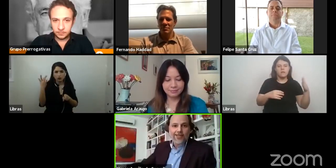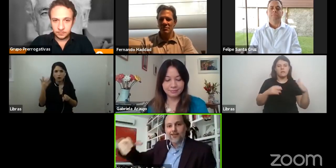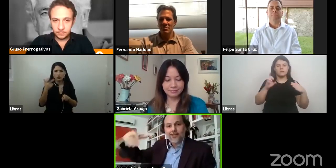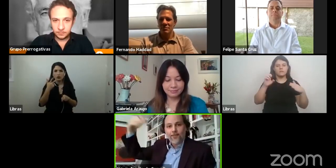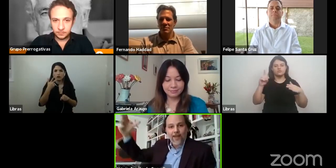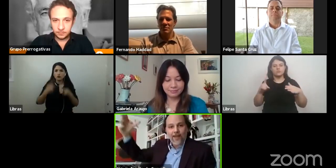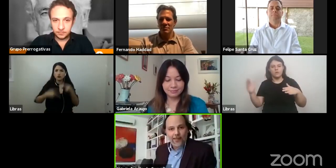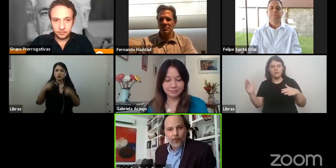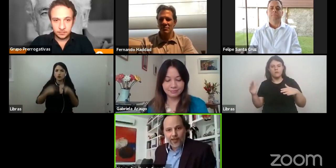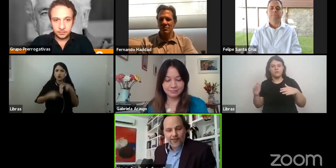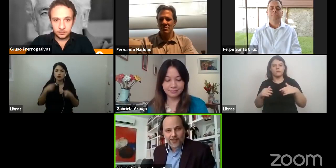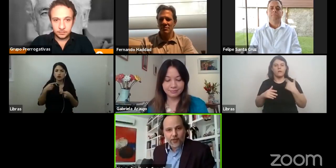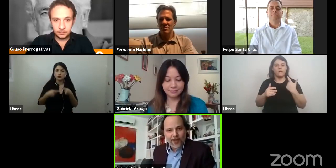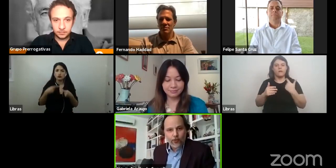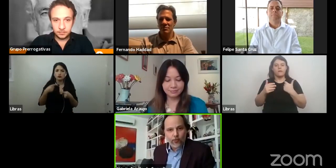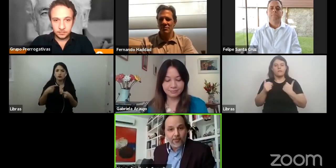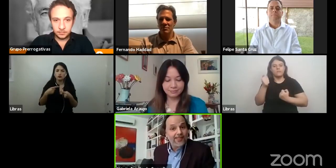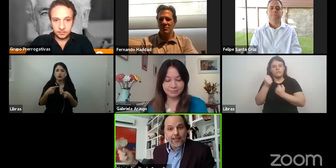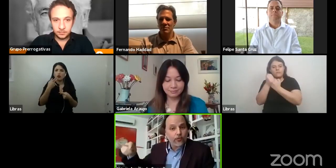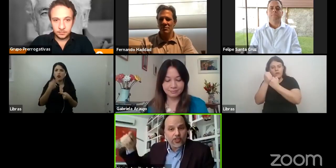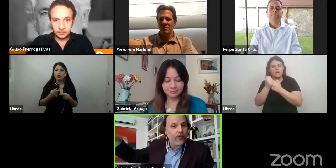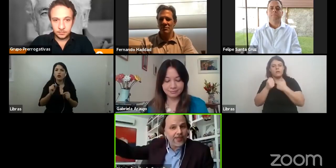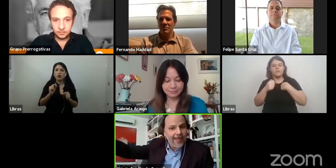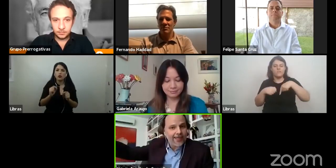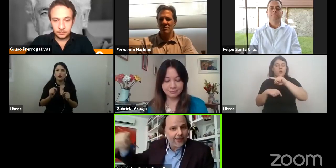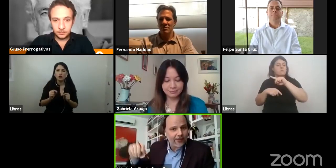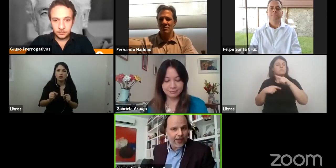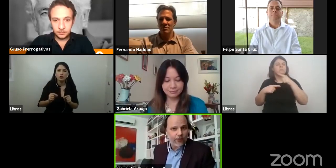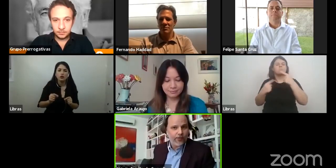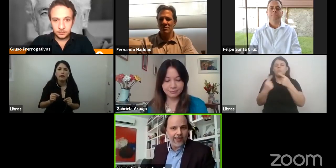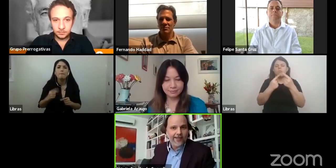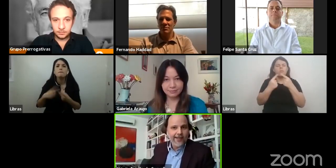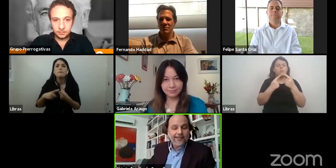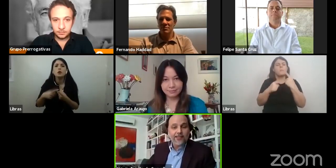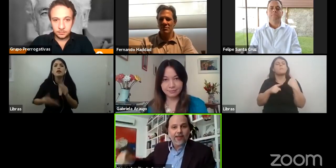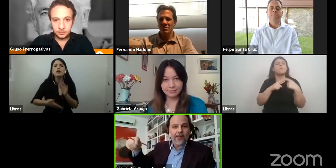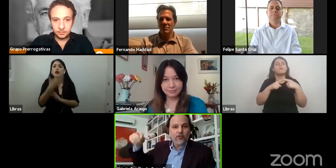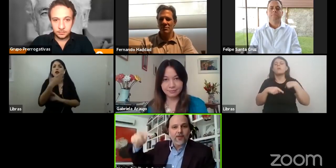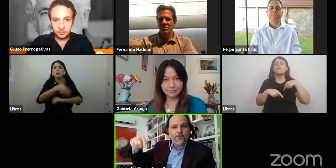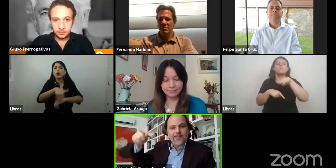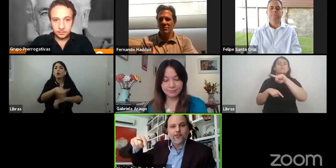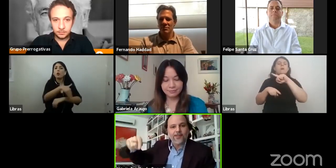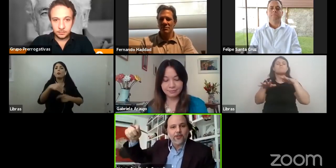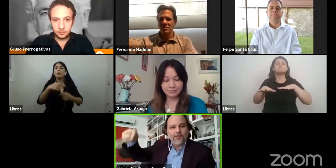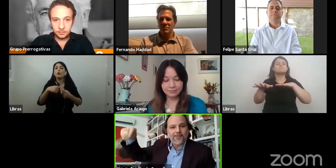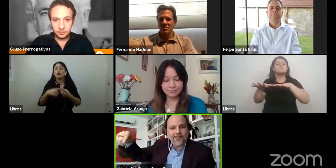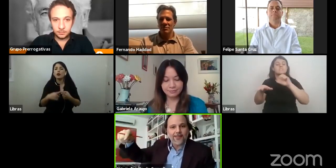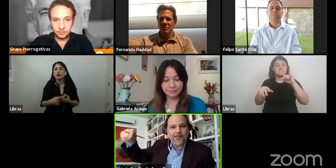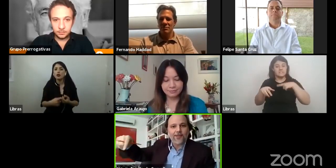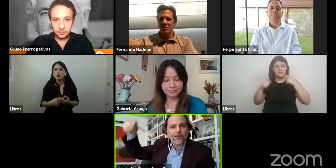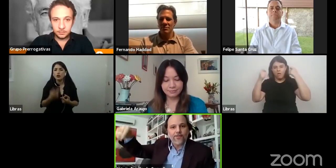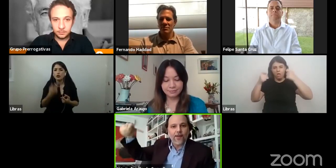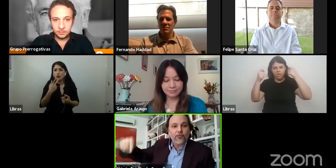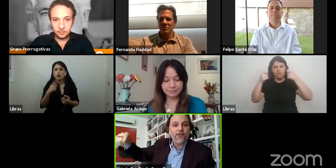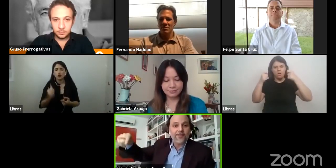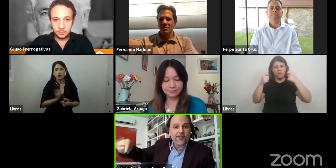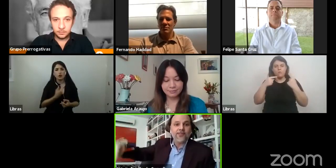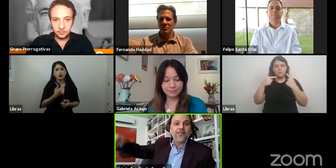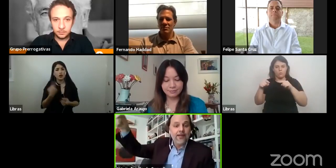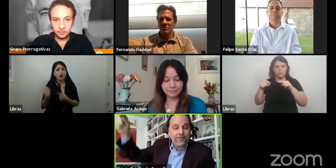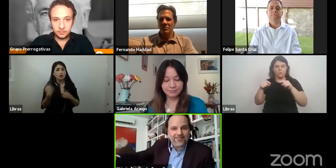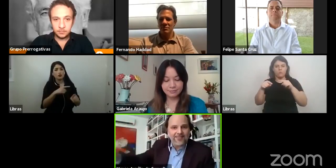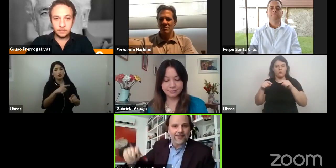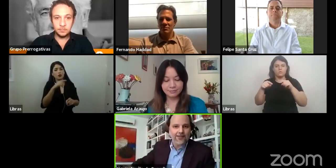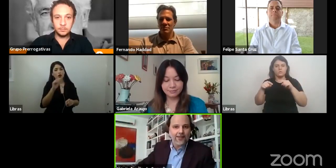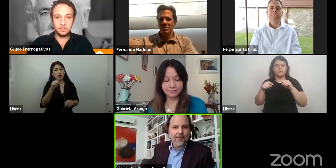progressistas, aqueles que defendem a democracia estão indo para a rua, mas tem que discutir por que estão indo para a rua, né? Se nós temos manifestações antifascistas, é porque nós tivemos